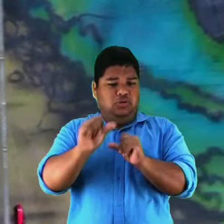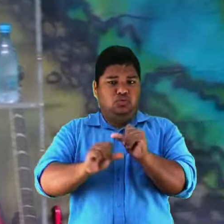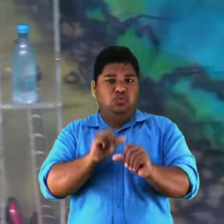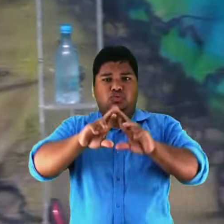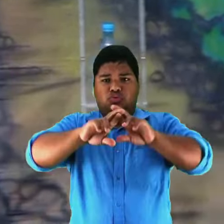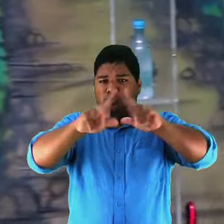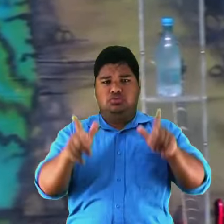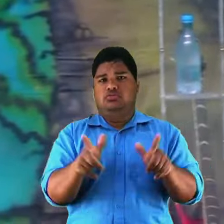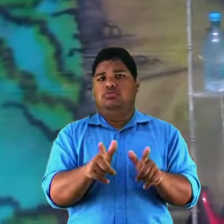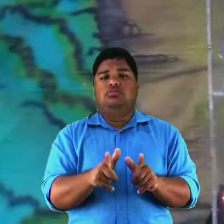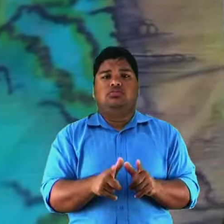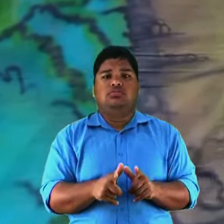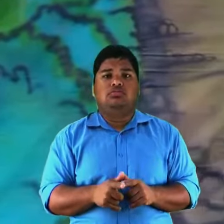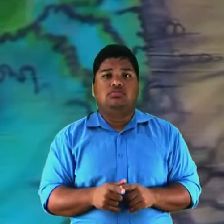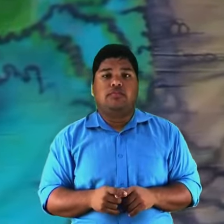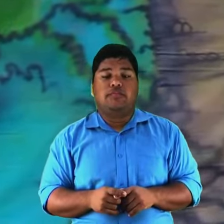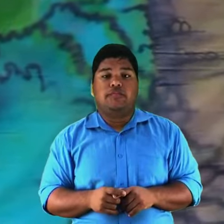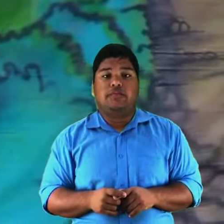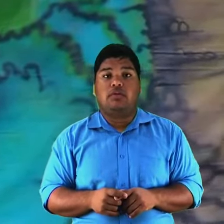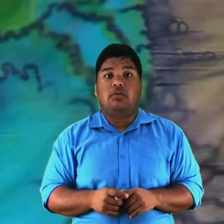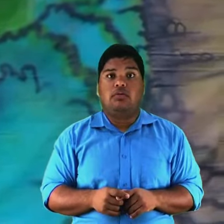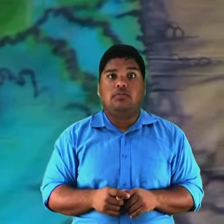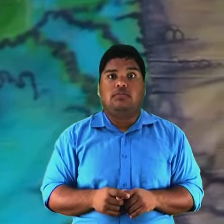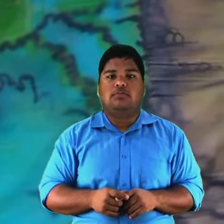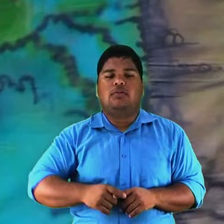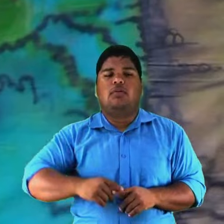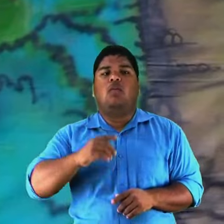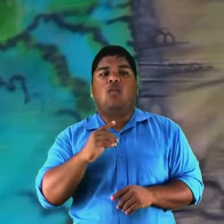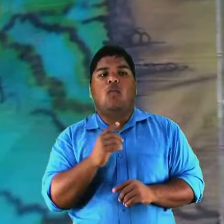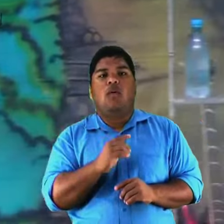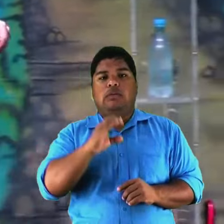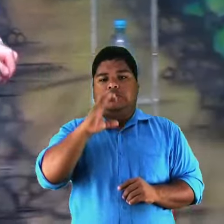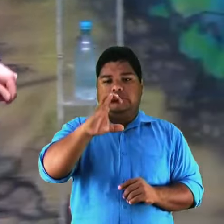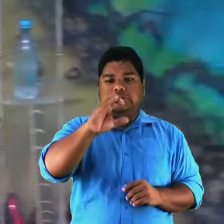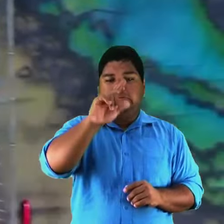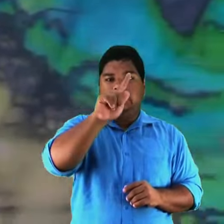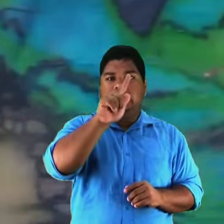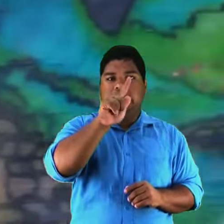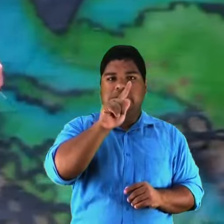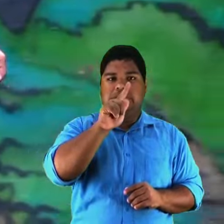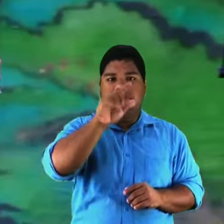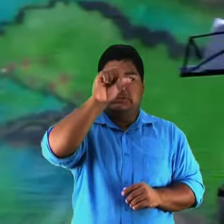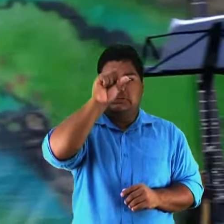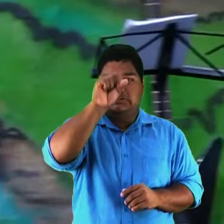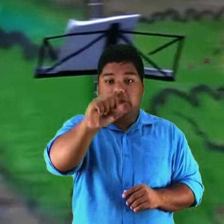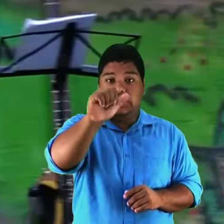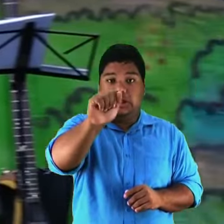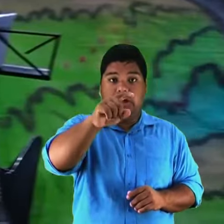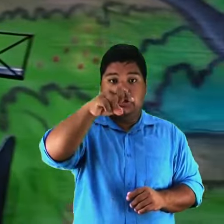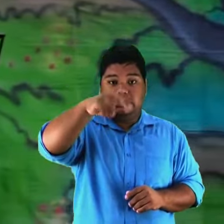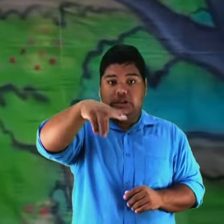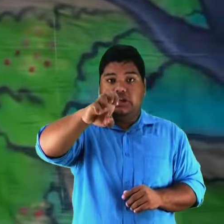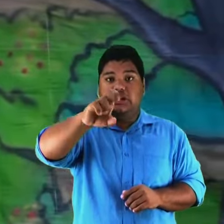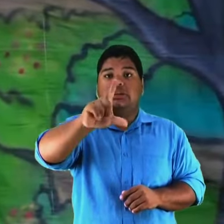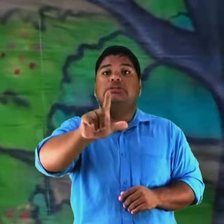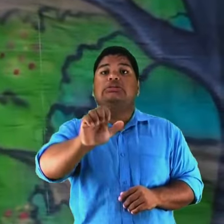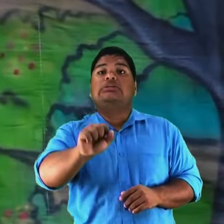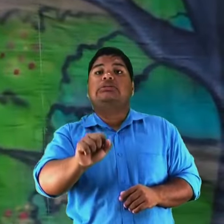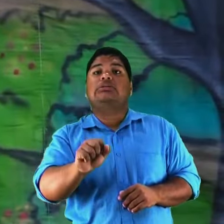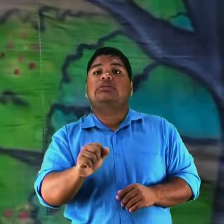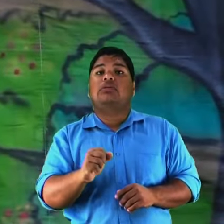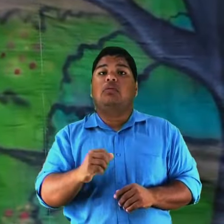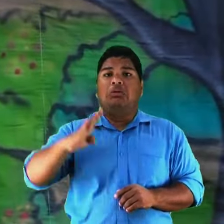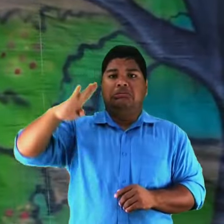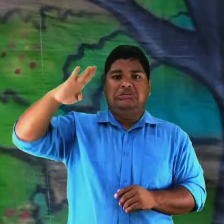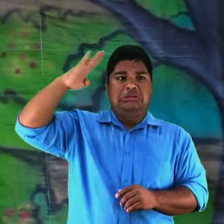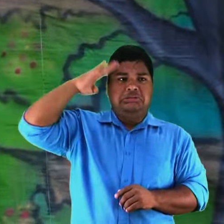Quando Sarney recebeu o poder, olha, durante o período do regime militar, nós crescíamos mais do